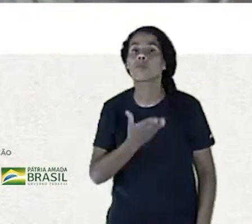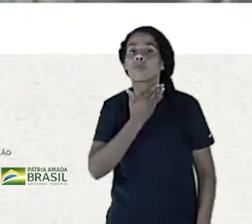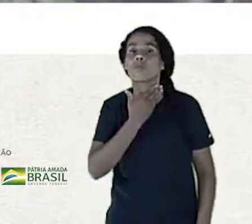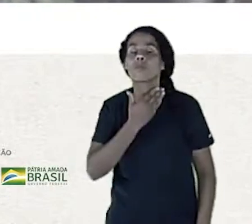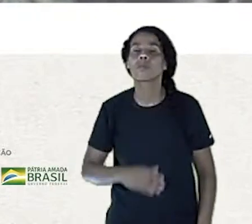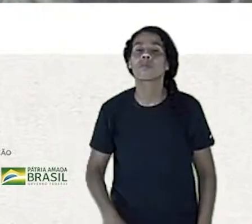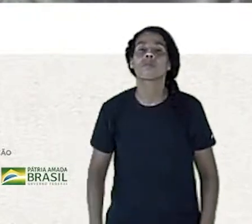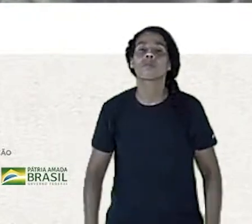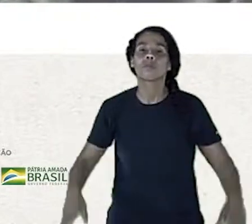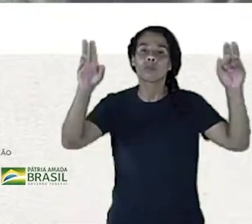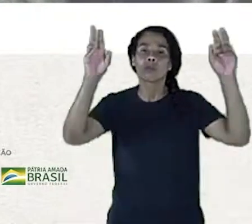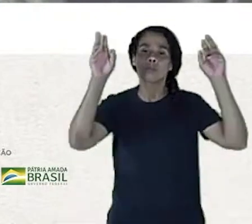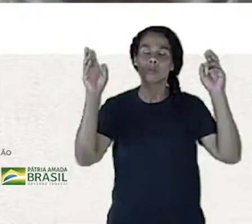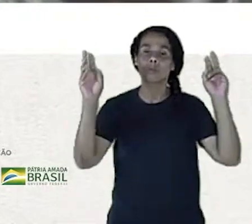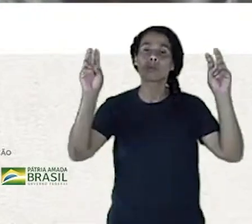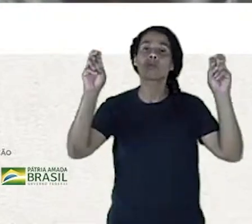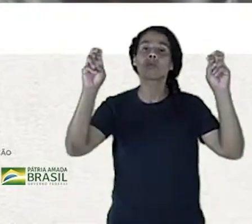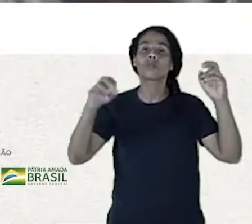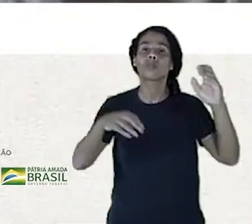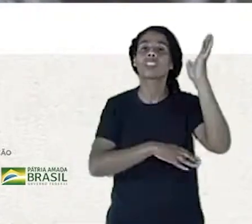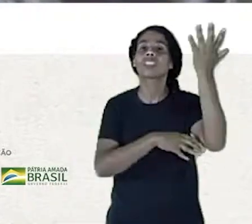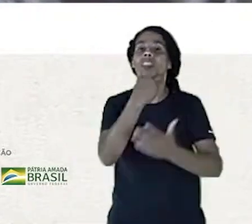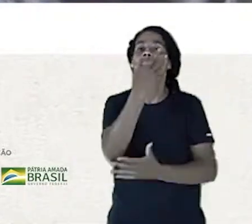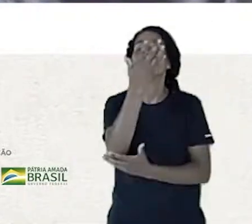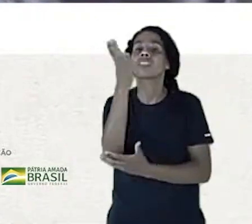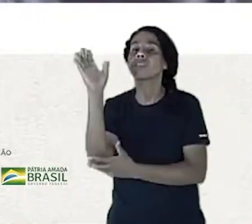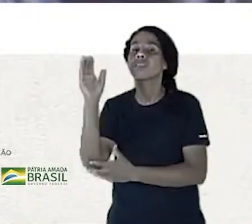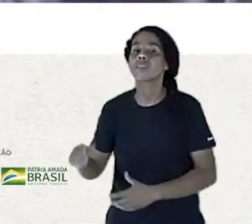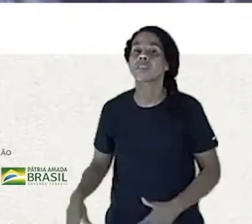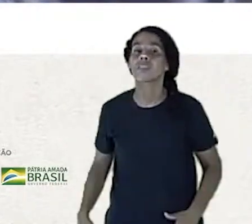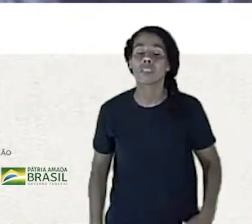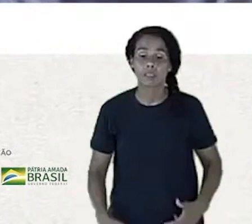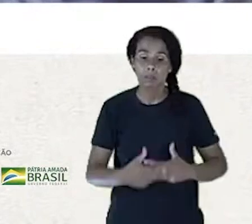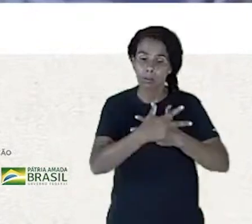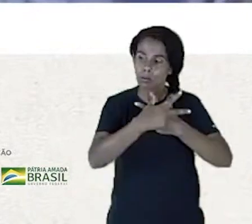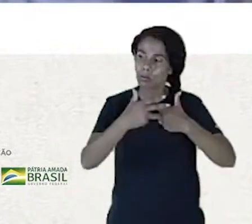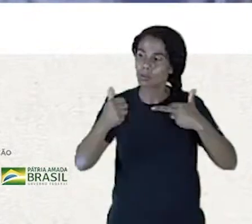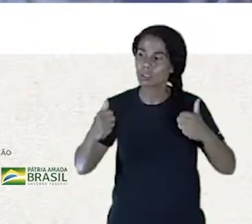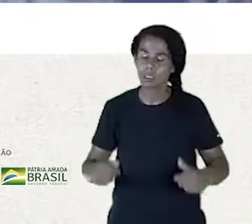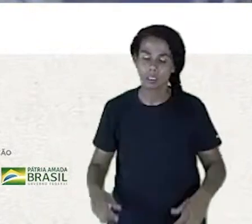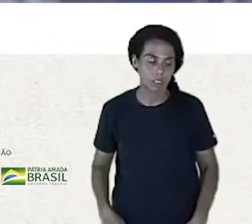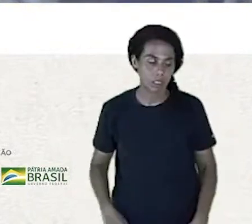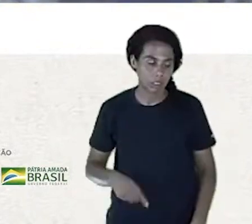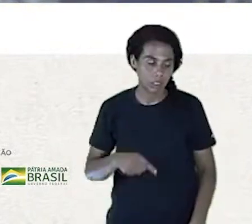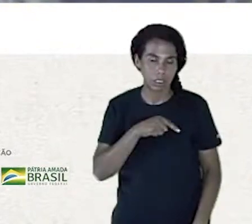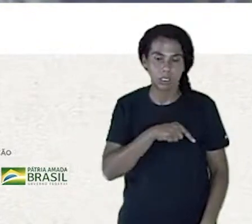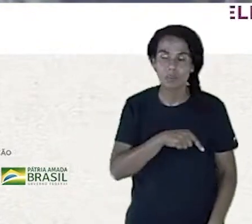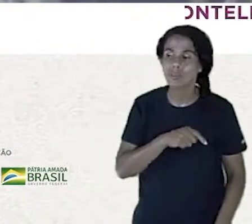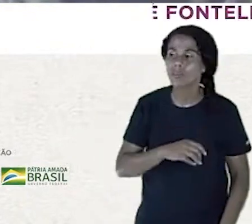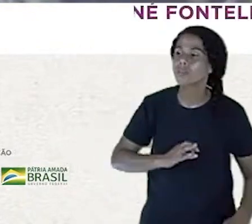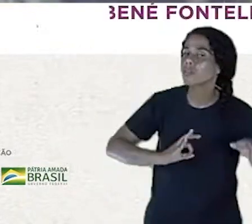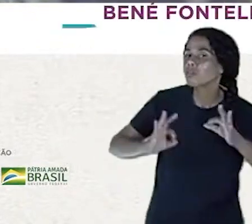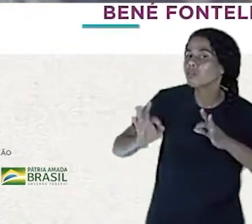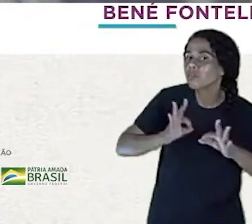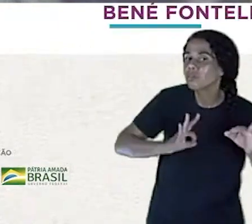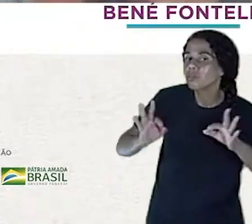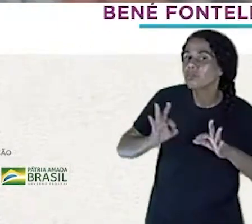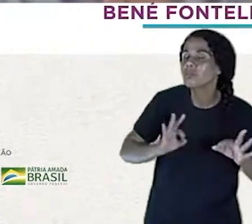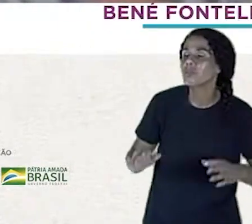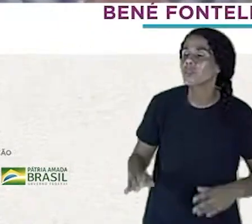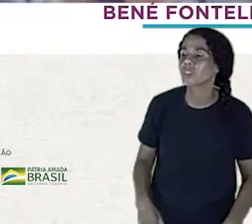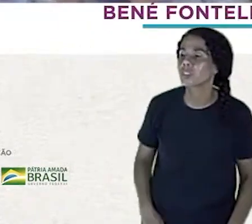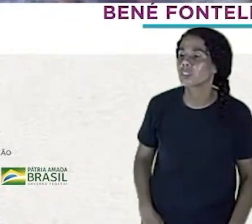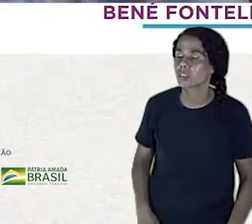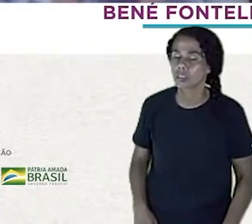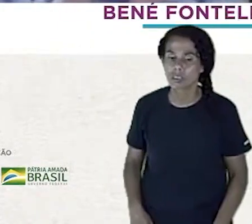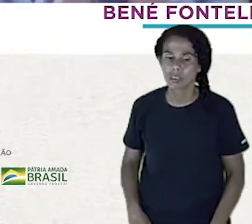E aí, quem sabe eu me preparo um pouquinho melhor. Que isso, melhor impossível. Muito obrigado,